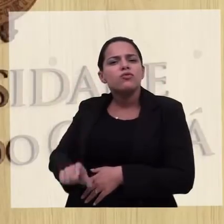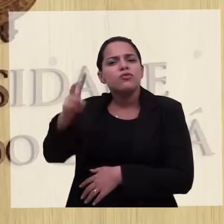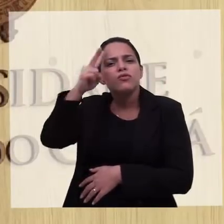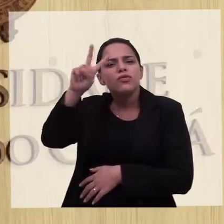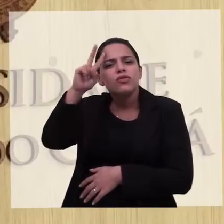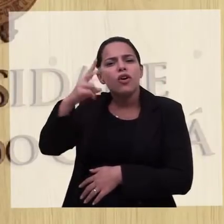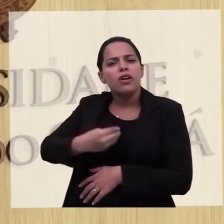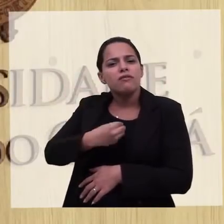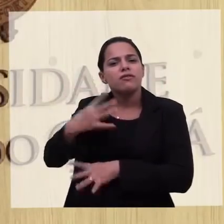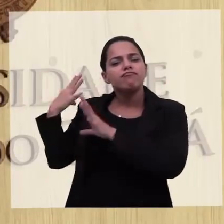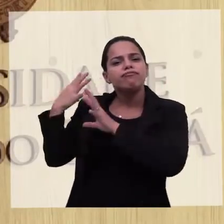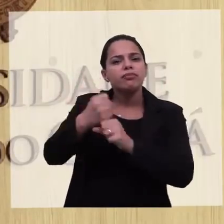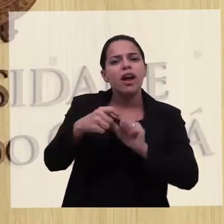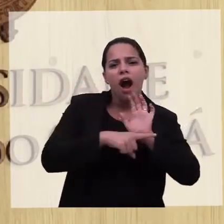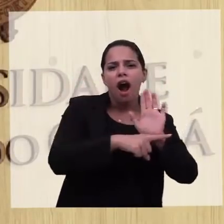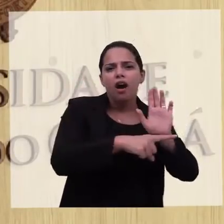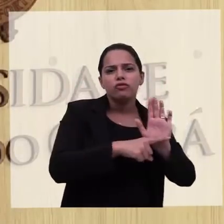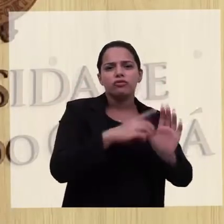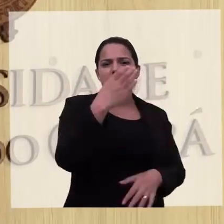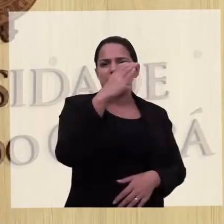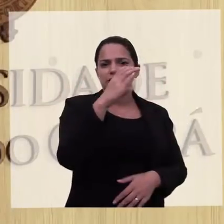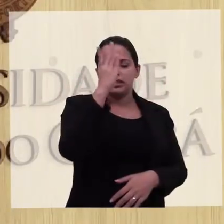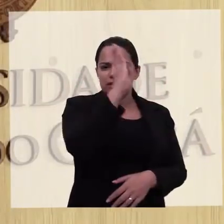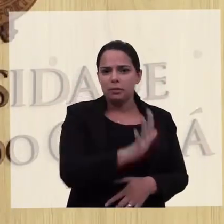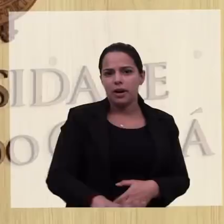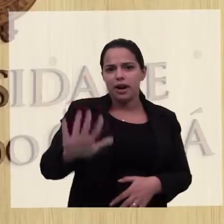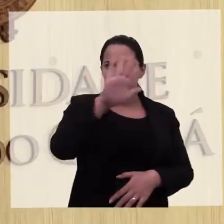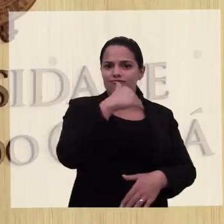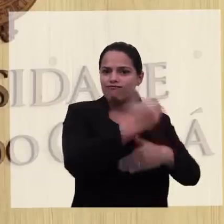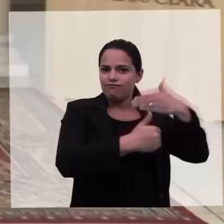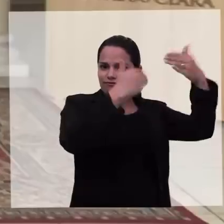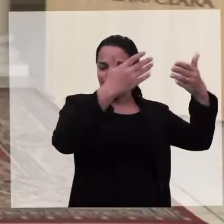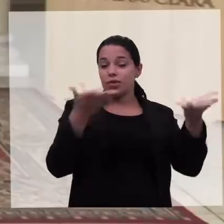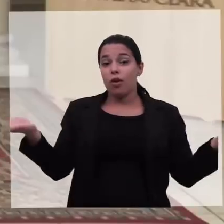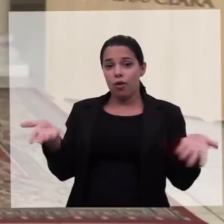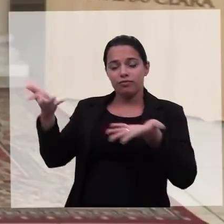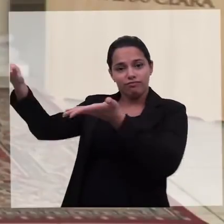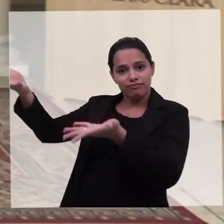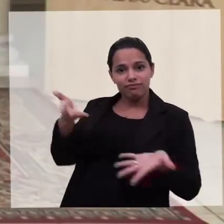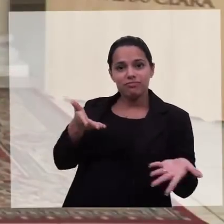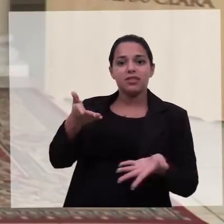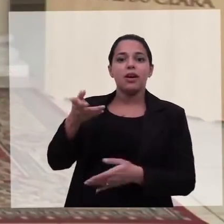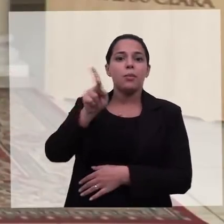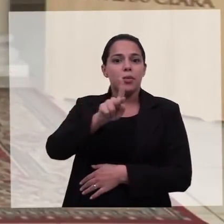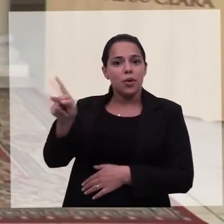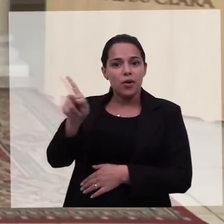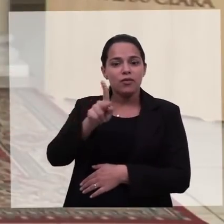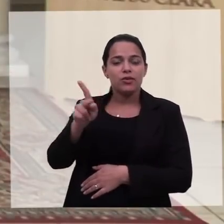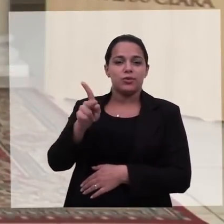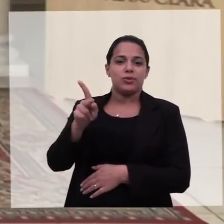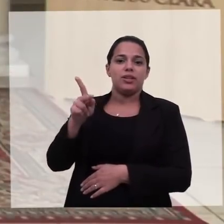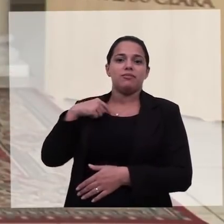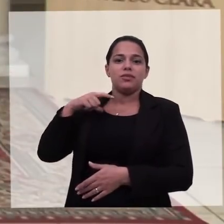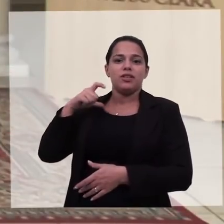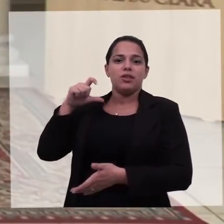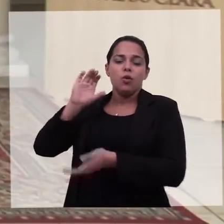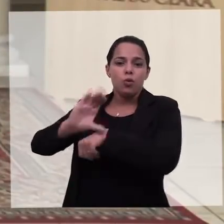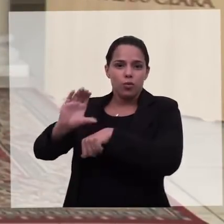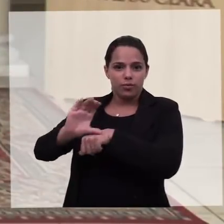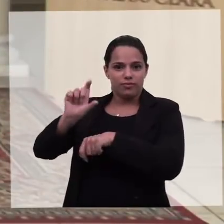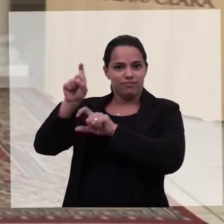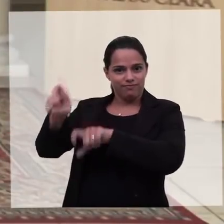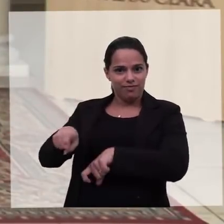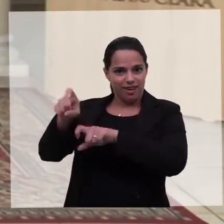trajetórias. São pessoas que ajudam a ciência brasileira a avançar. E hoje nós estamos aqui com a professora do Centro de Ciências